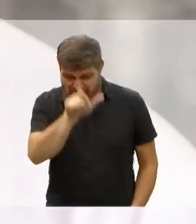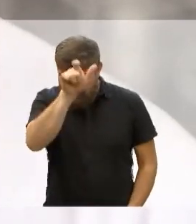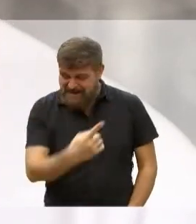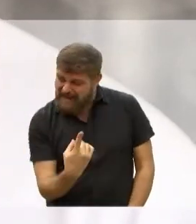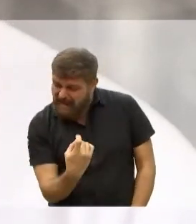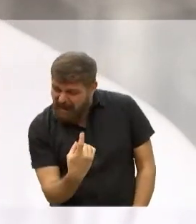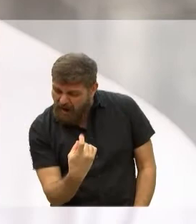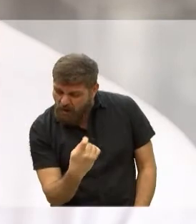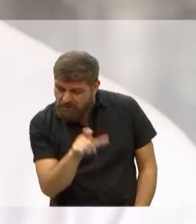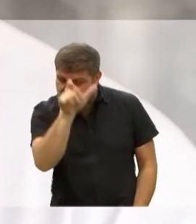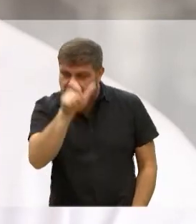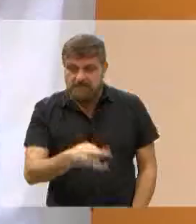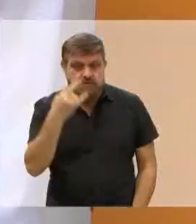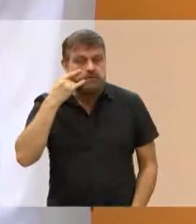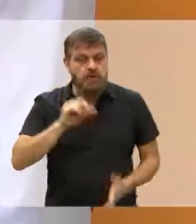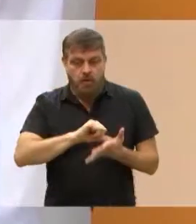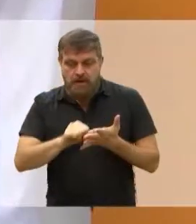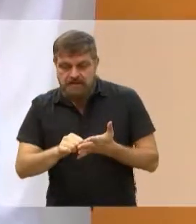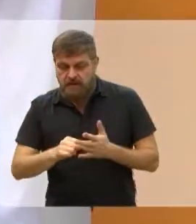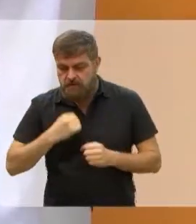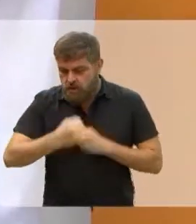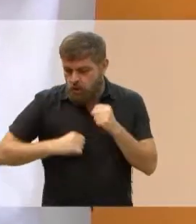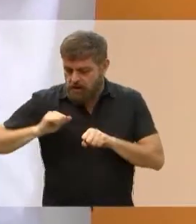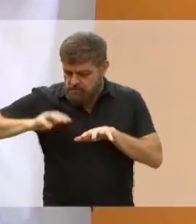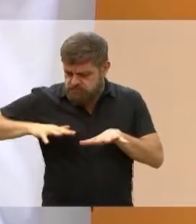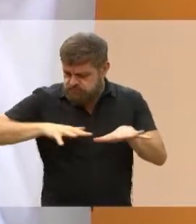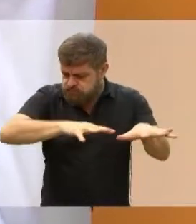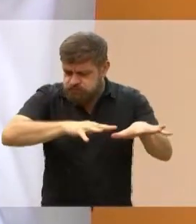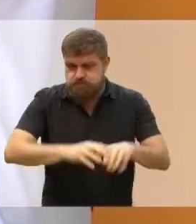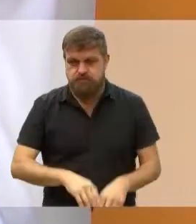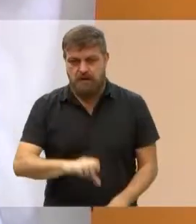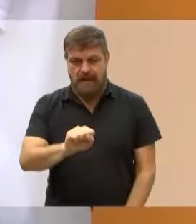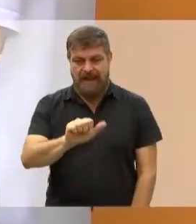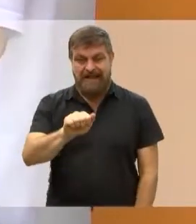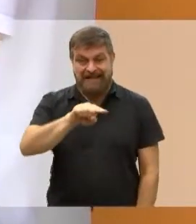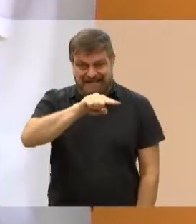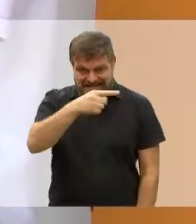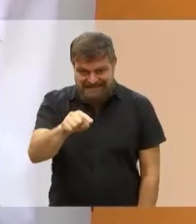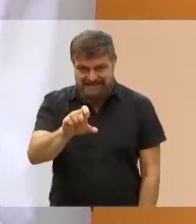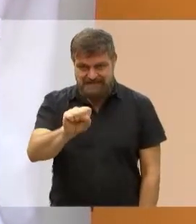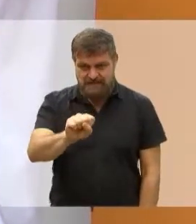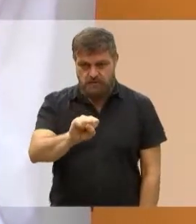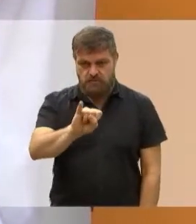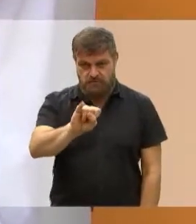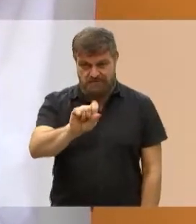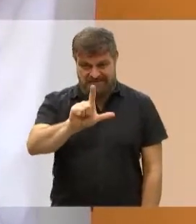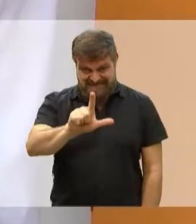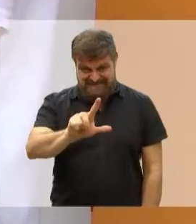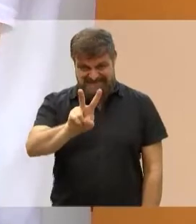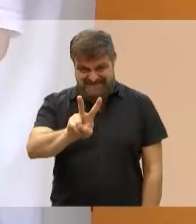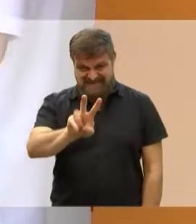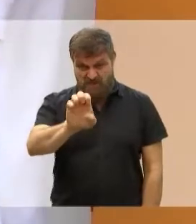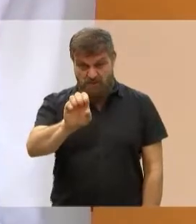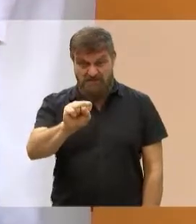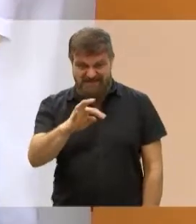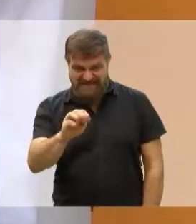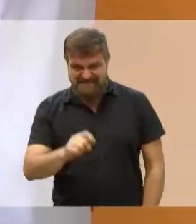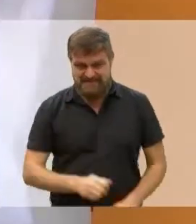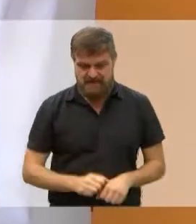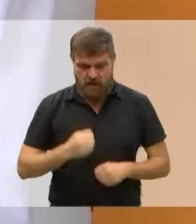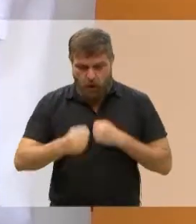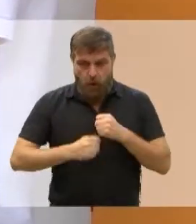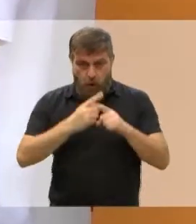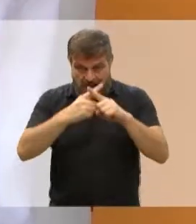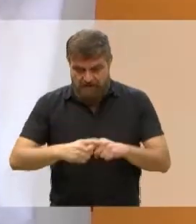é a primeira pessoa com síndrome de Down a concluir a São Silvestre. Isso nos enche de orgulho e faz com que